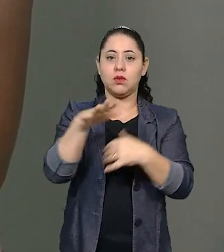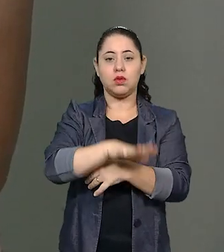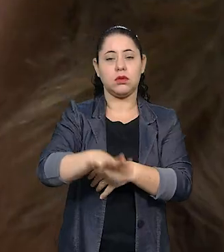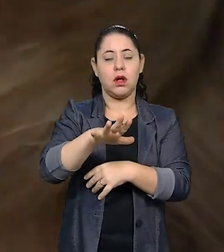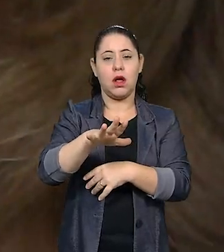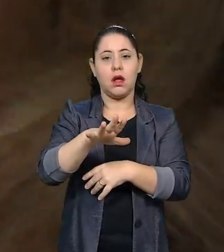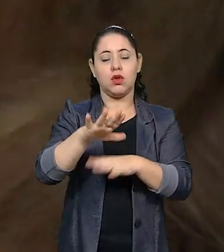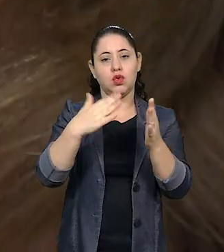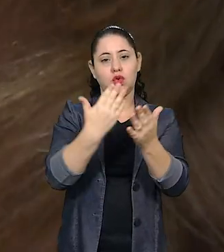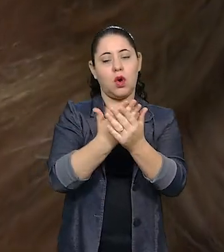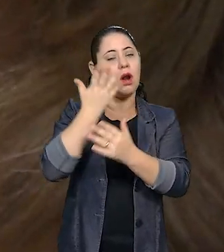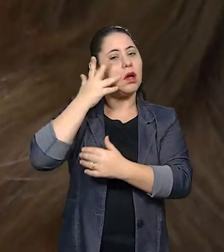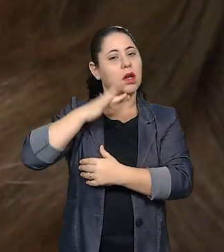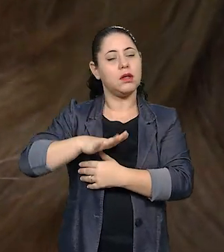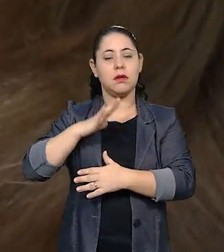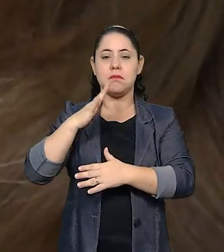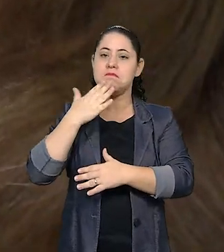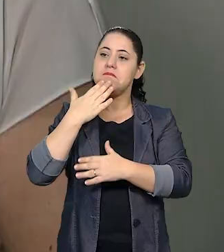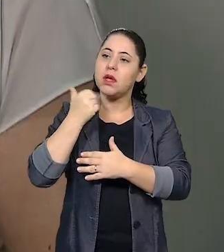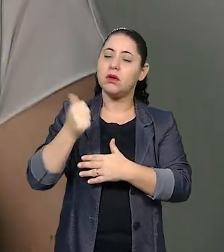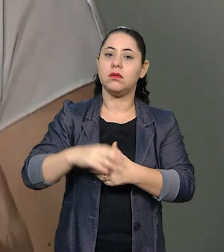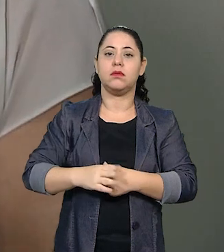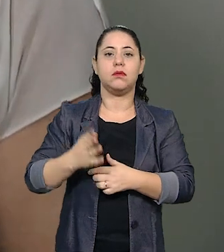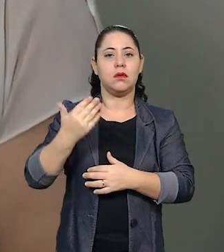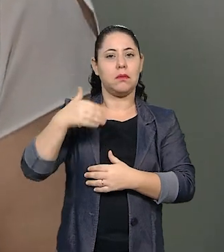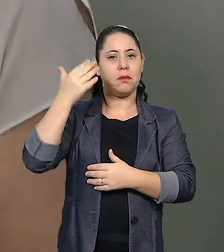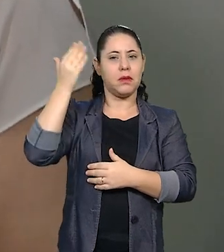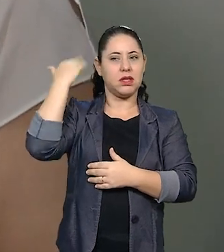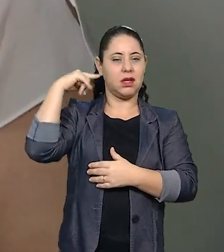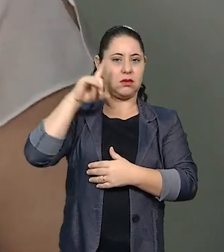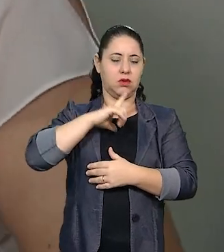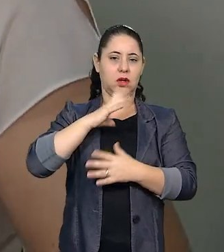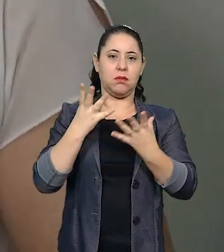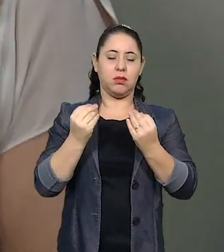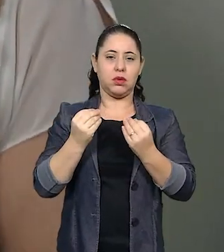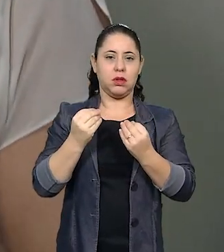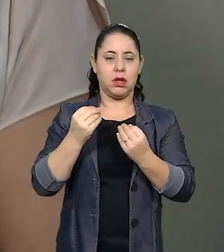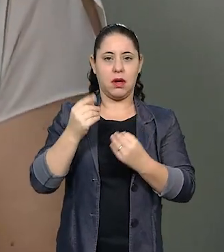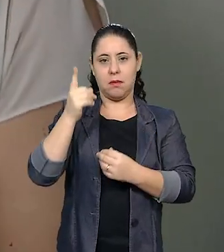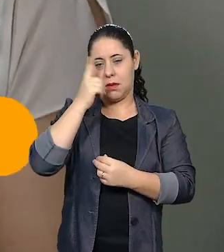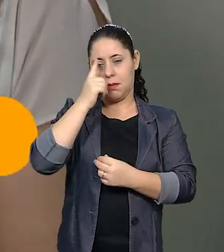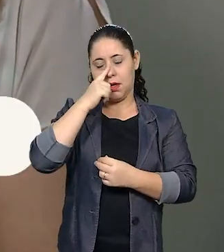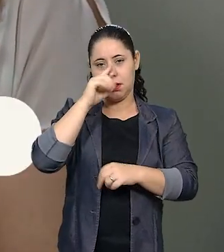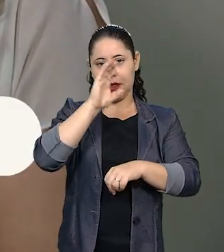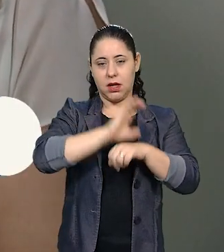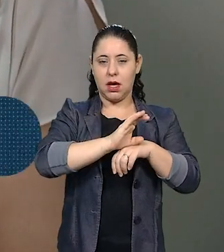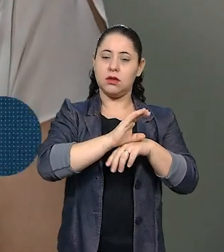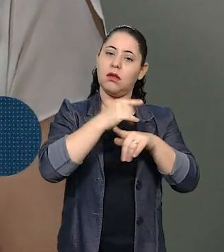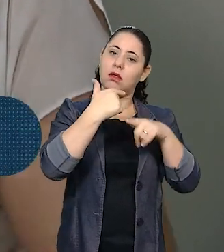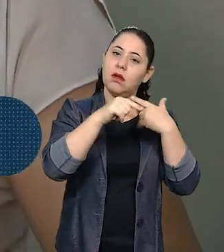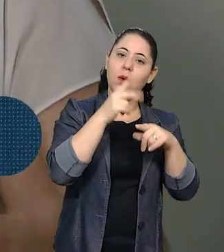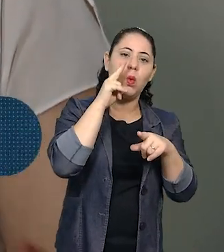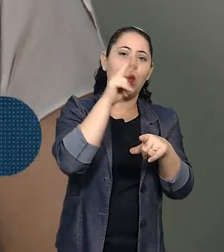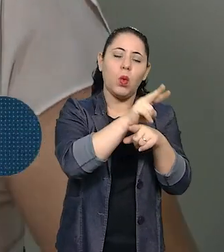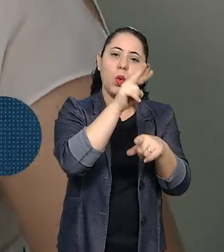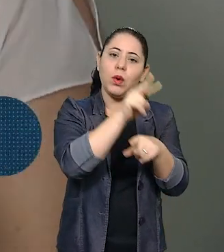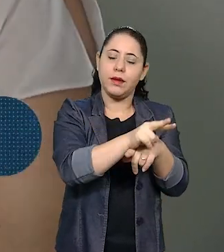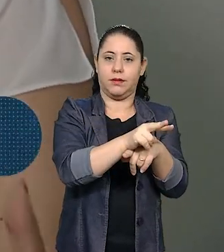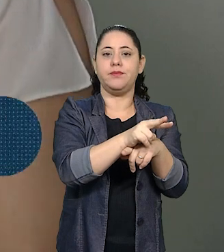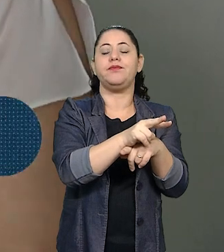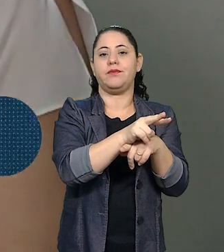creche Oásis, Obras de Assistência à Infância e à Sociedade, fala que o cenário da educação infantil tem melhorado de uns anos para